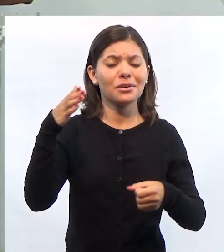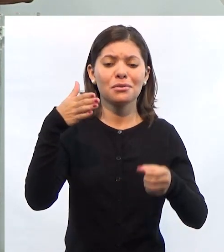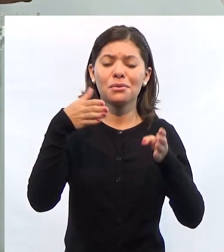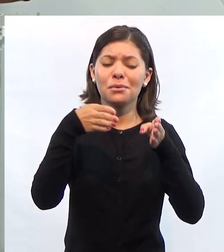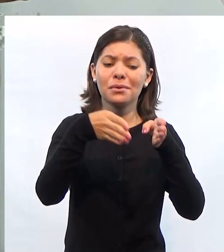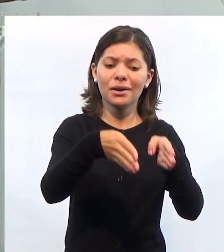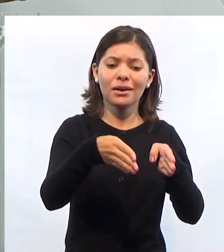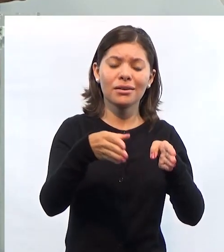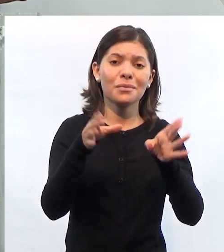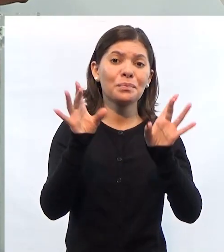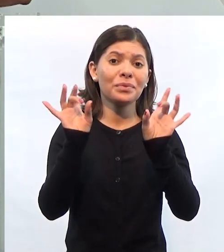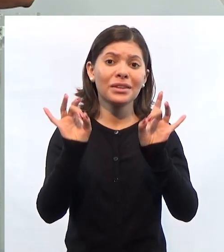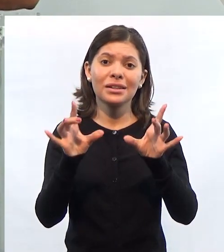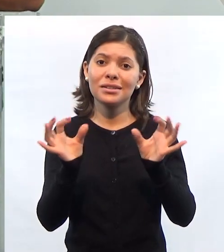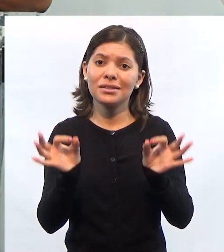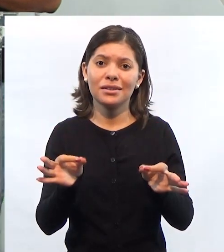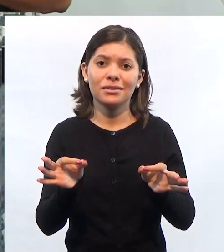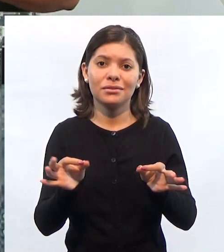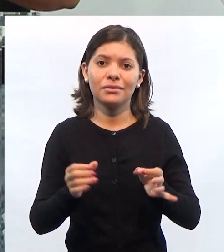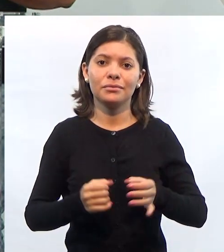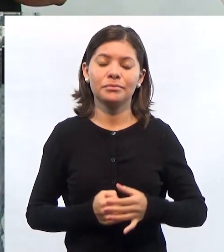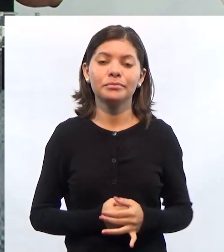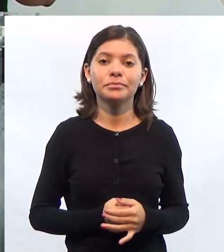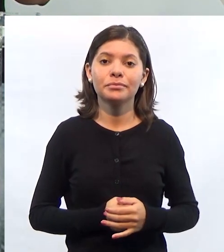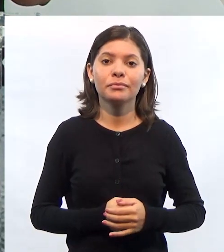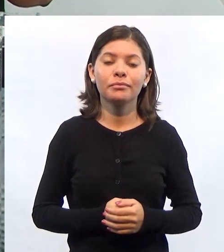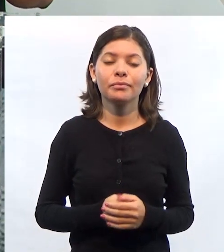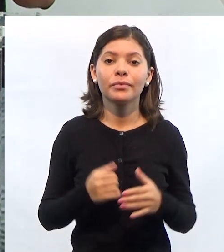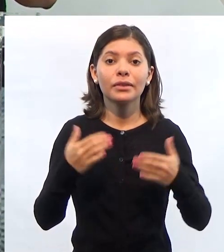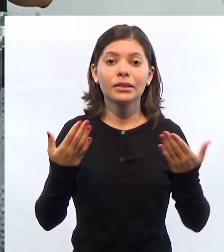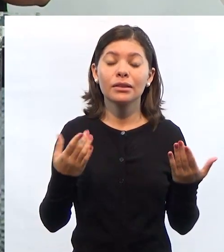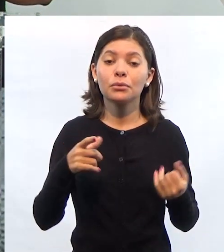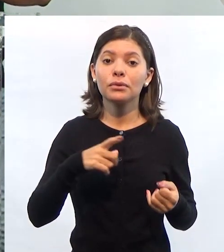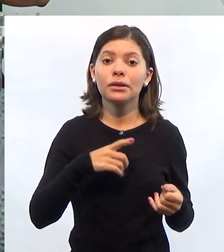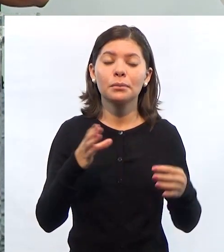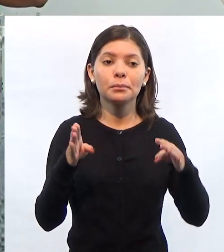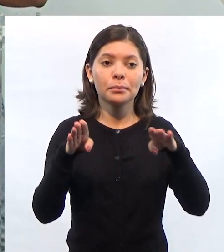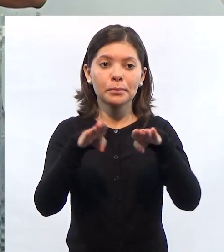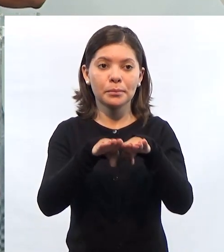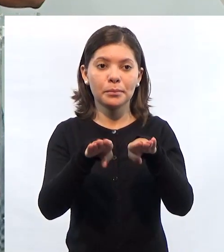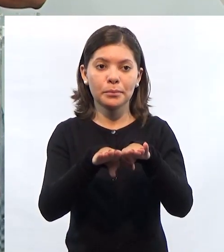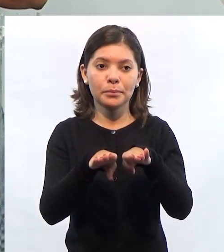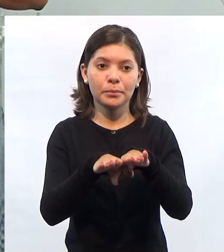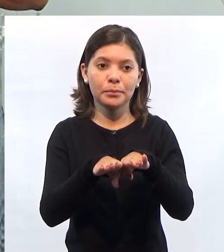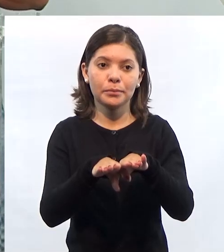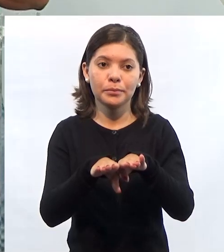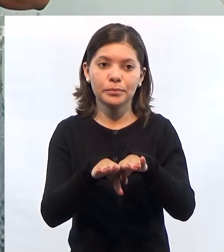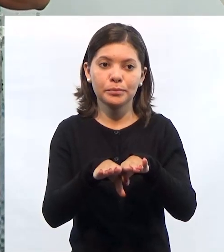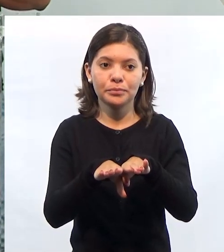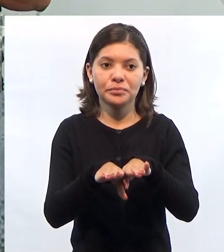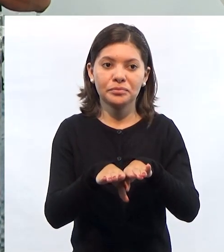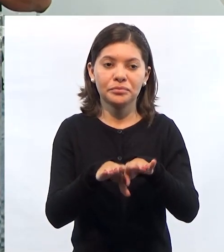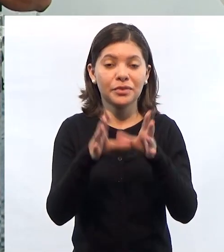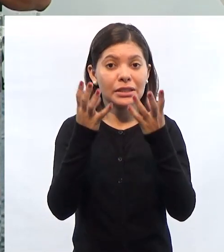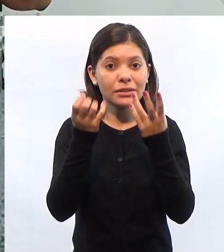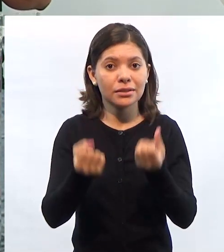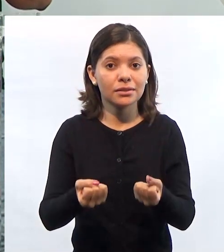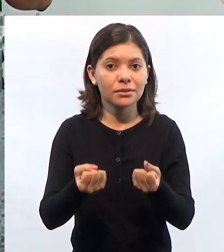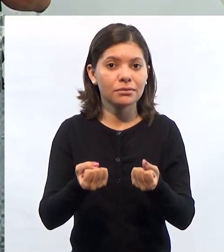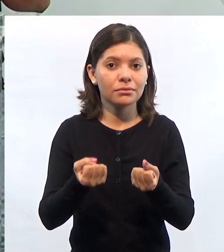2.000 ml em cada garrafa então ela vai estabelecer um padrão de aceitação